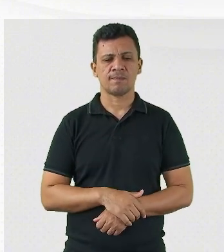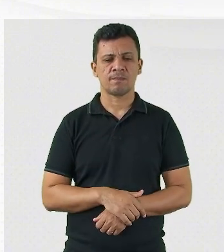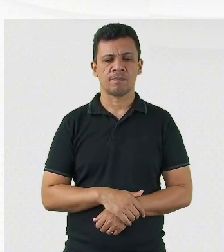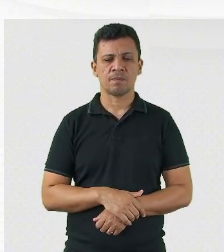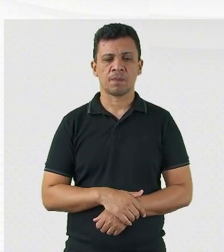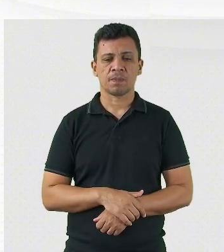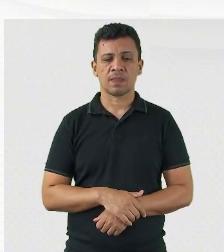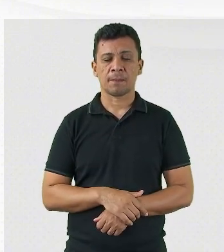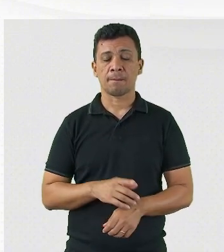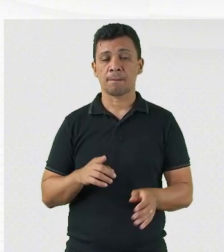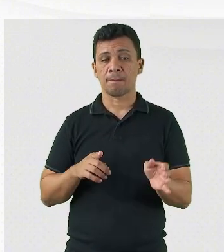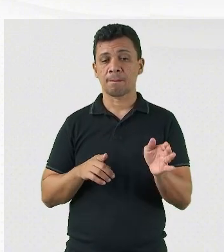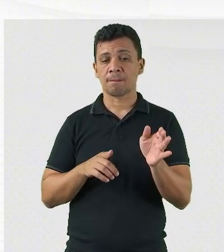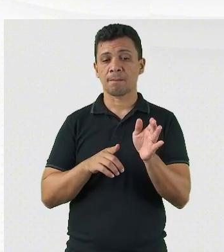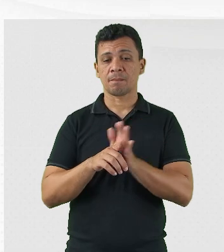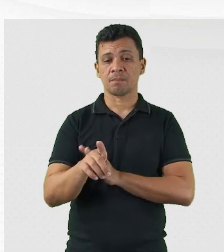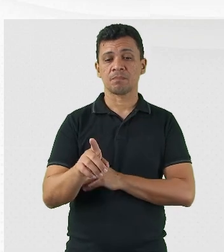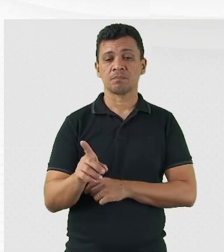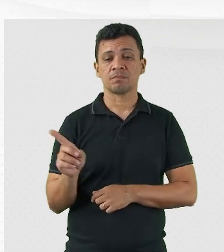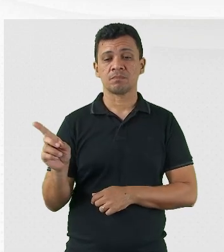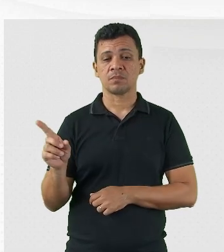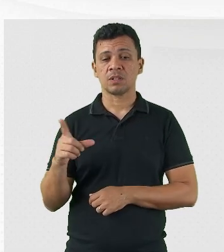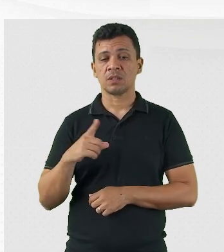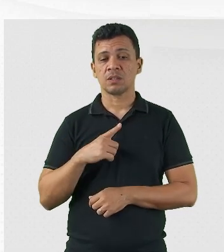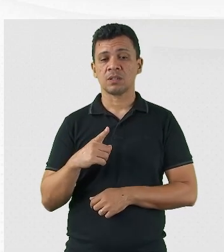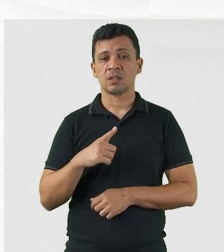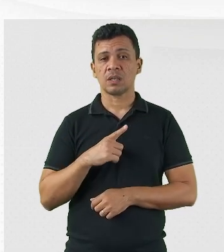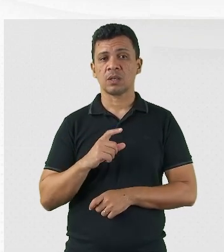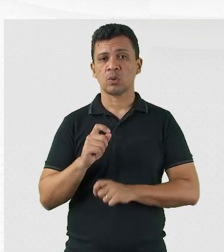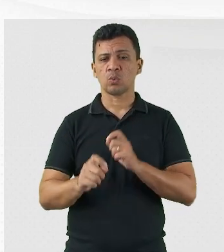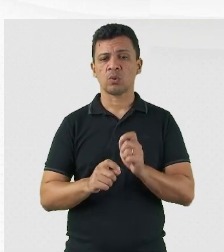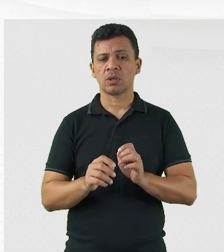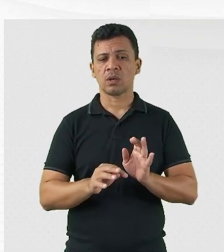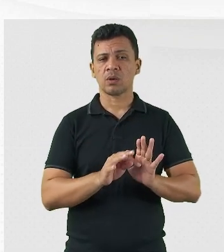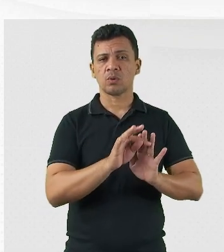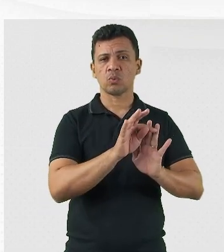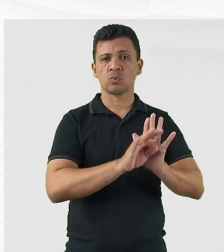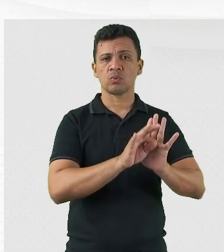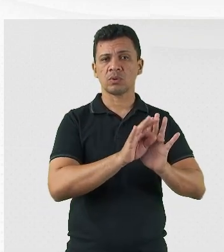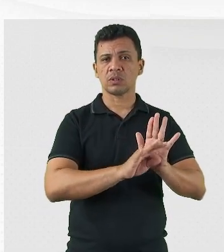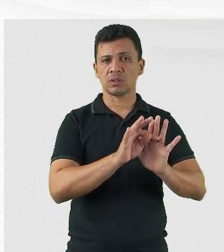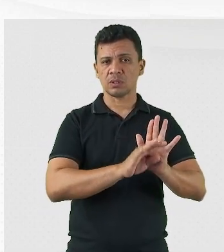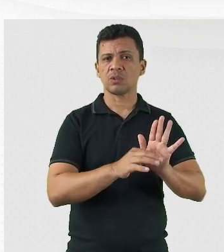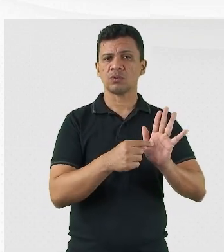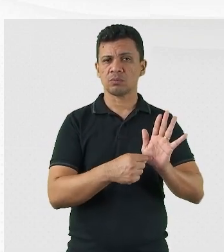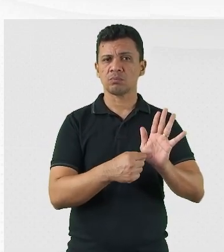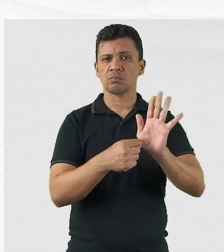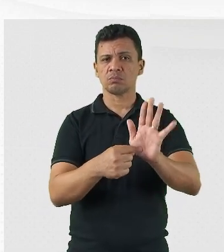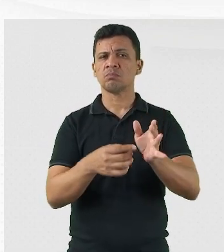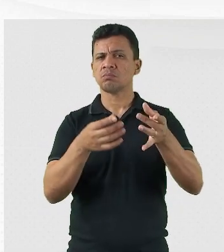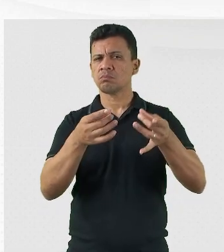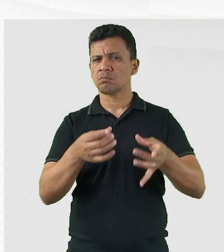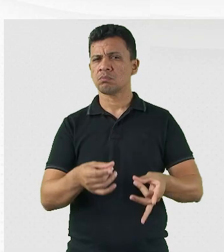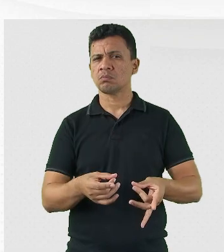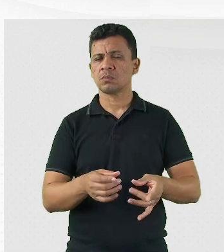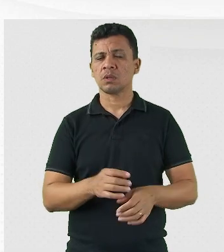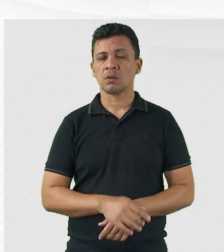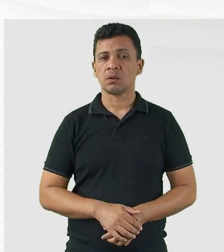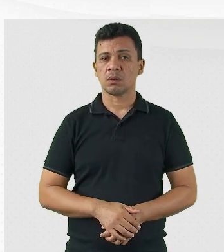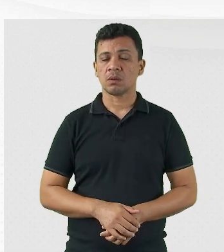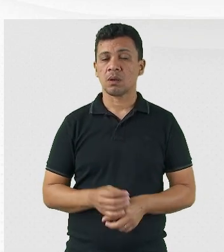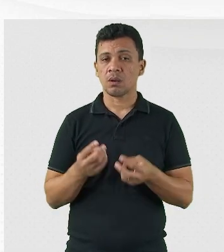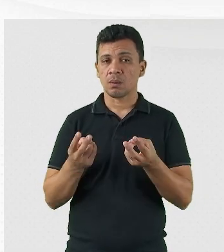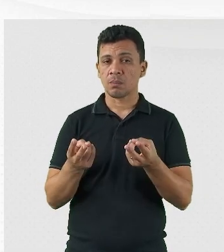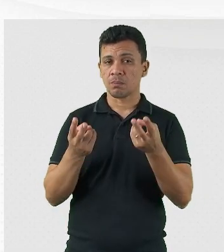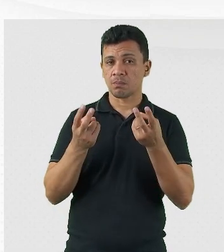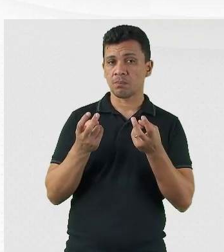nessa questão, ele destacou um ponto, né? Um trecho específico. Quando a gente observa isso